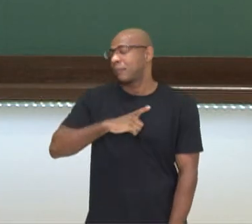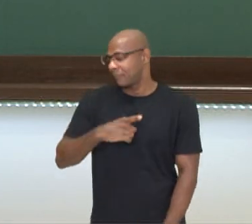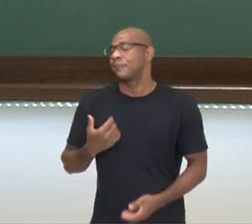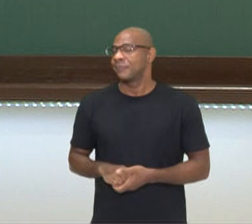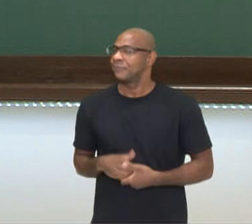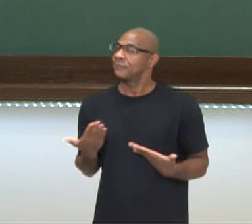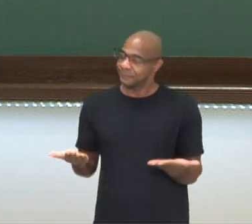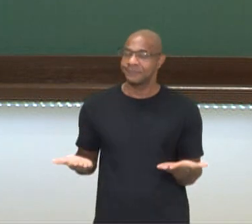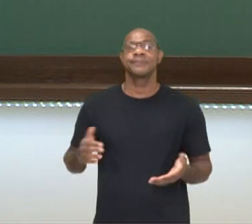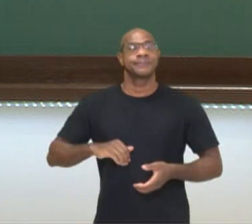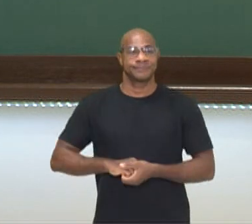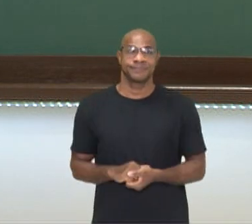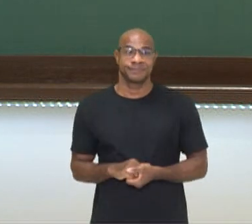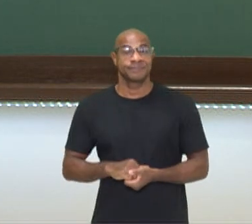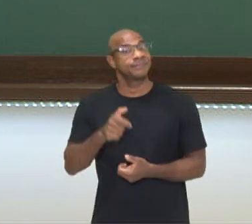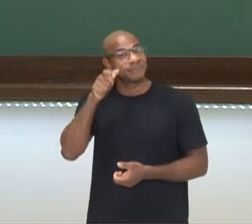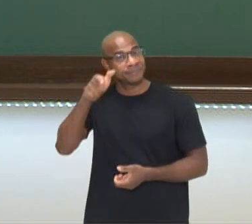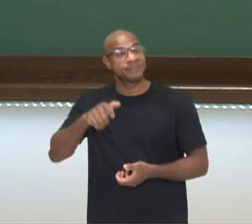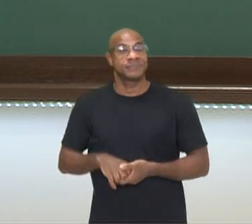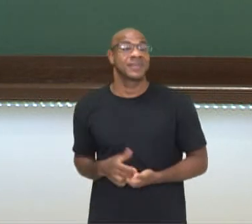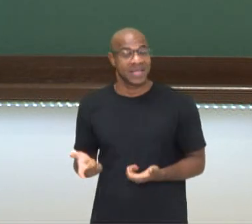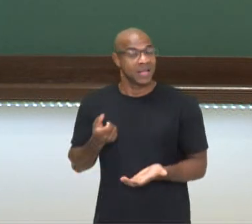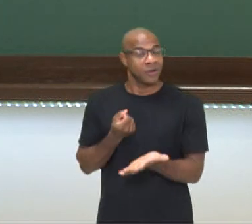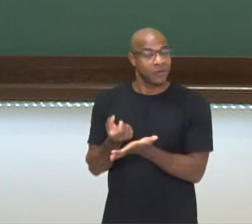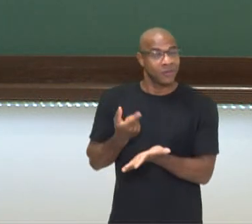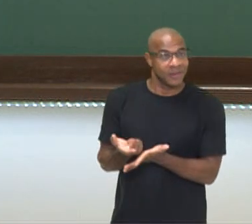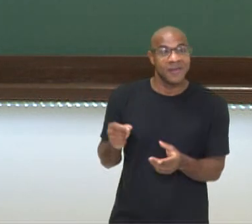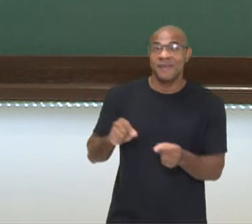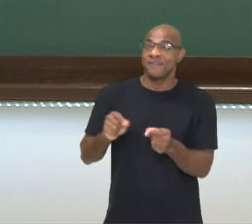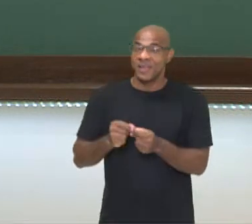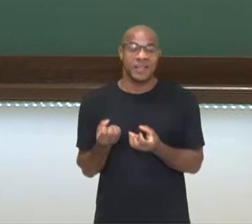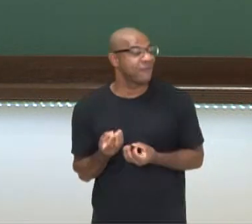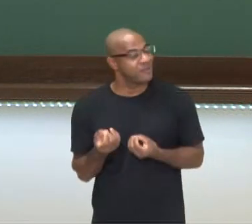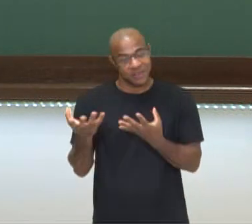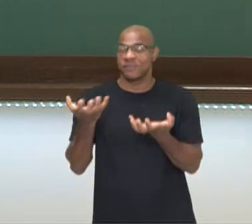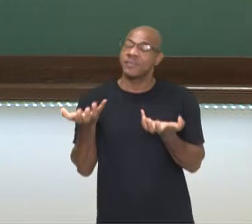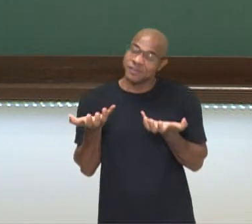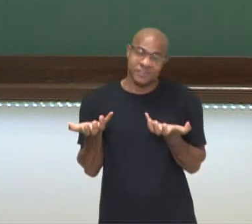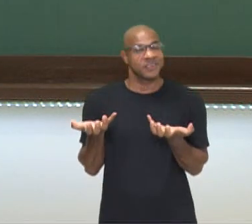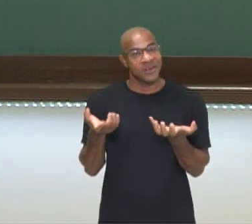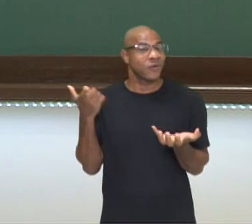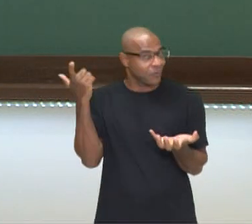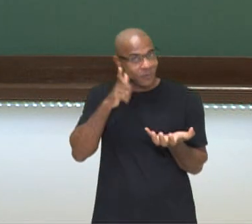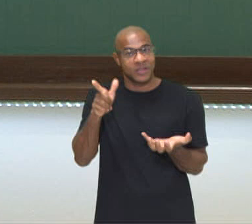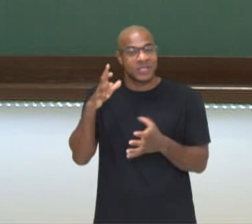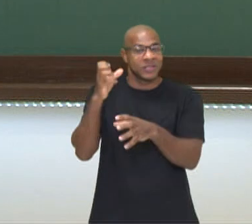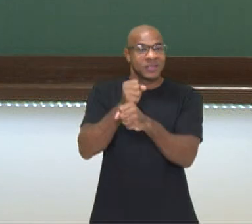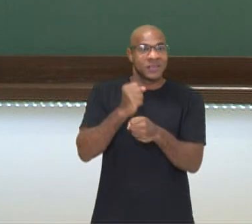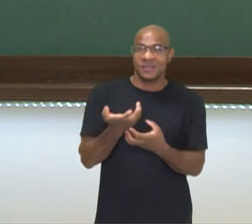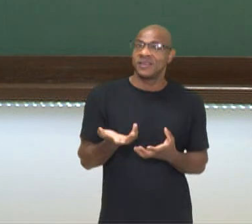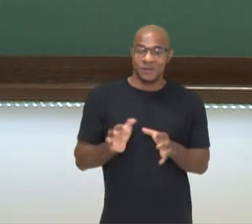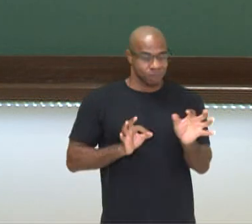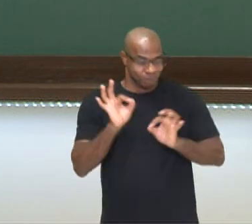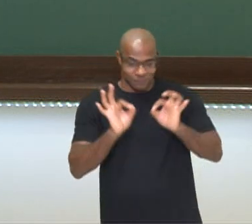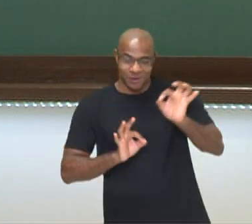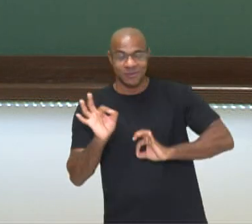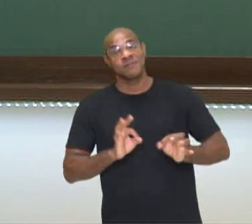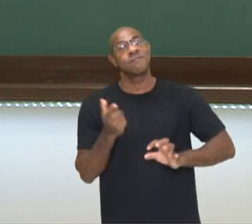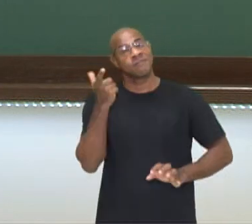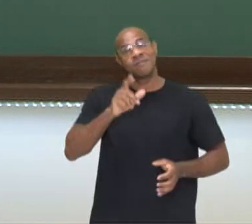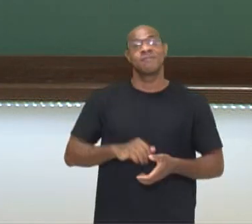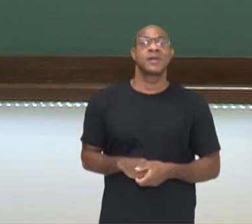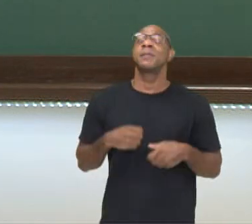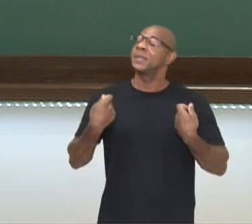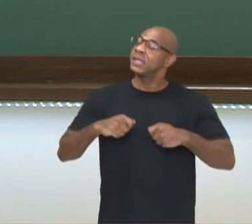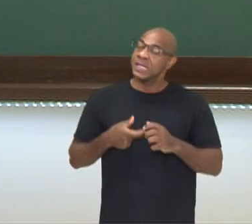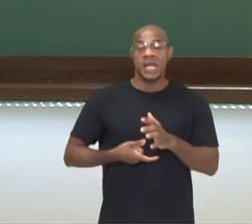que interessante. Ela consumiu, ela fez a viagem que queria, fazendo o quê? Fazendo um planejamento. Se